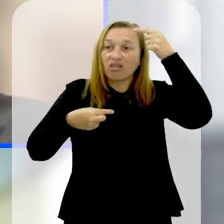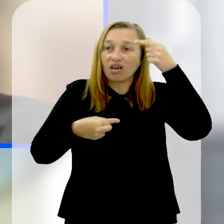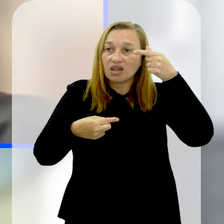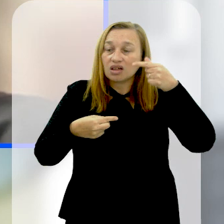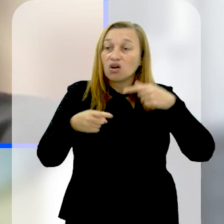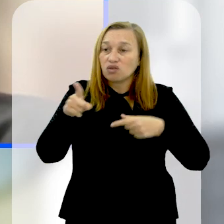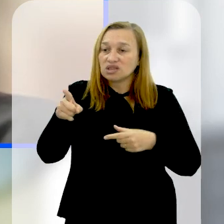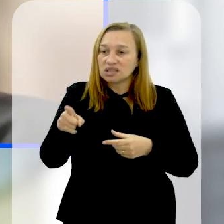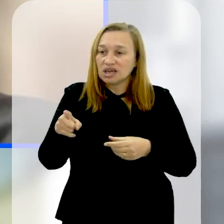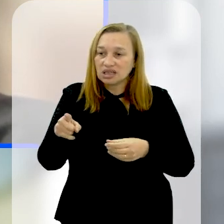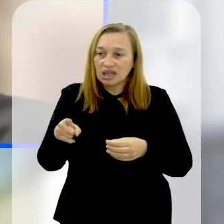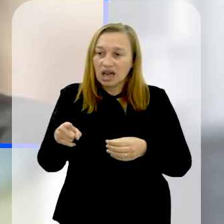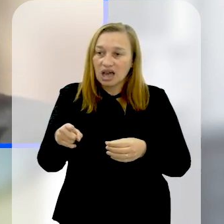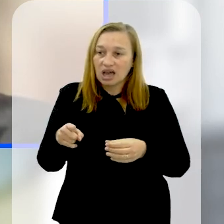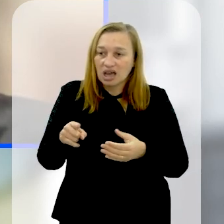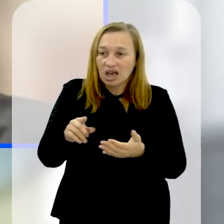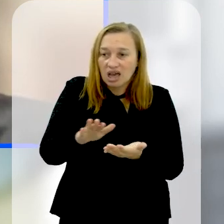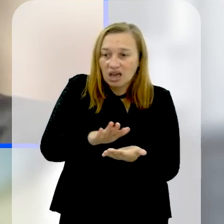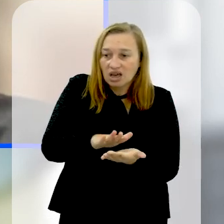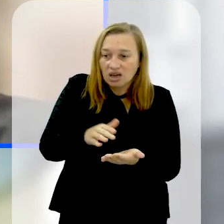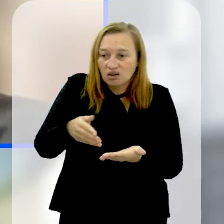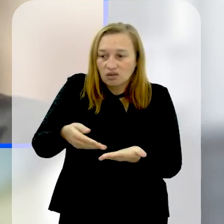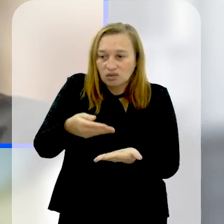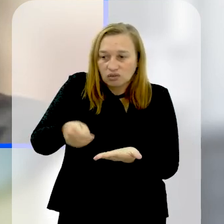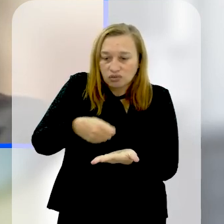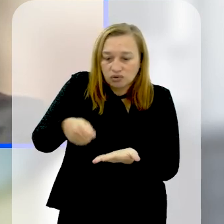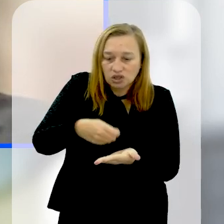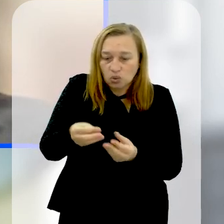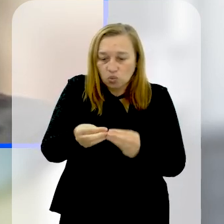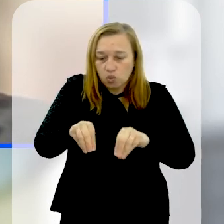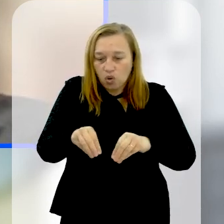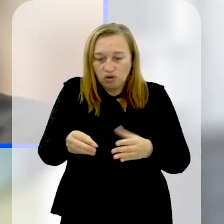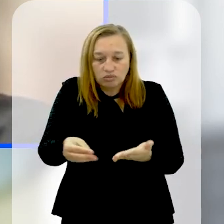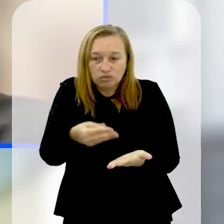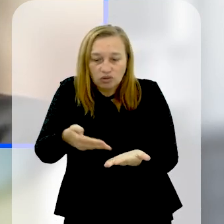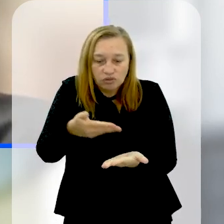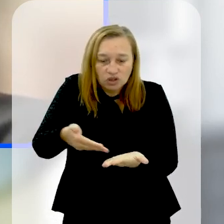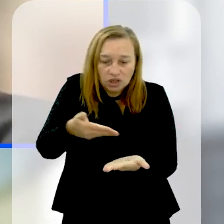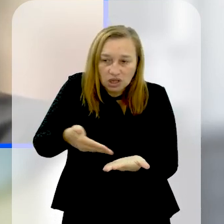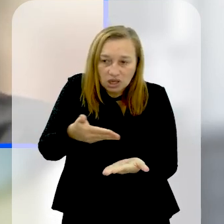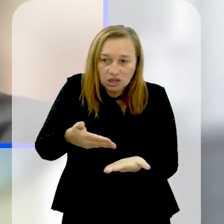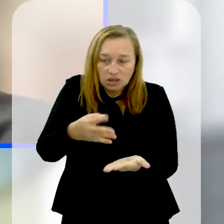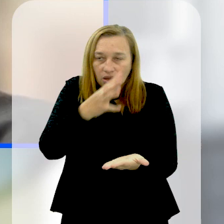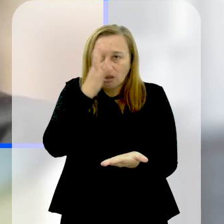se distraia, você está fritando um ovo, você distraiu e queimou. Você está